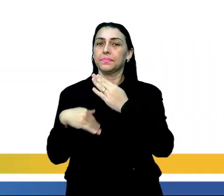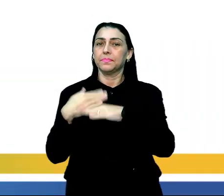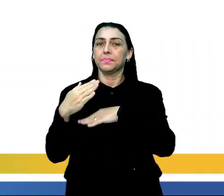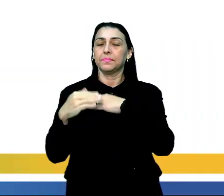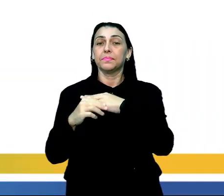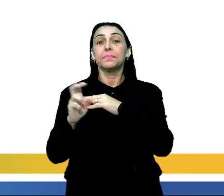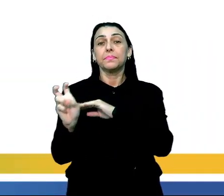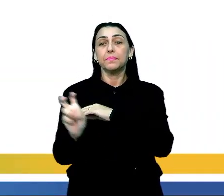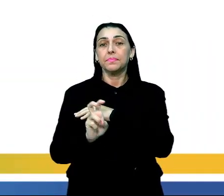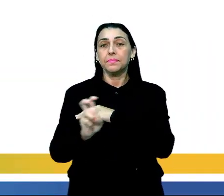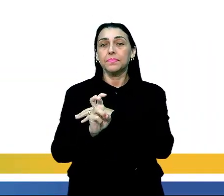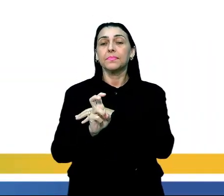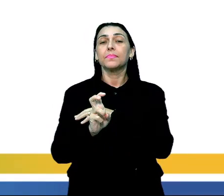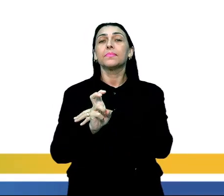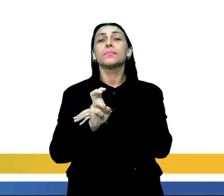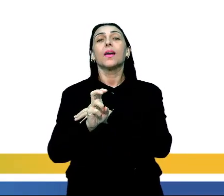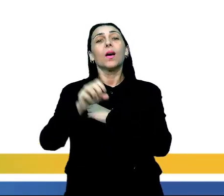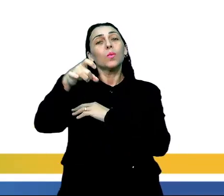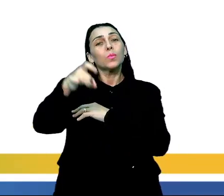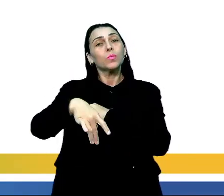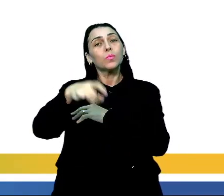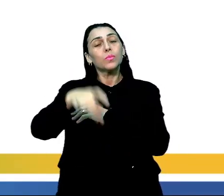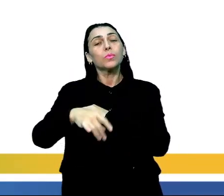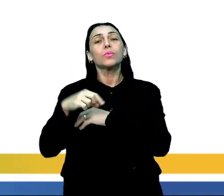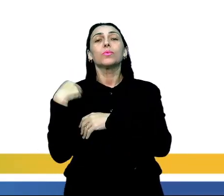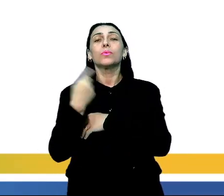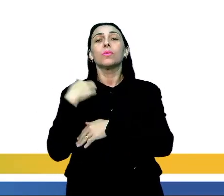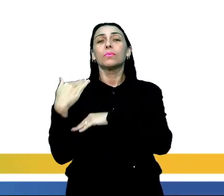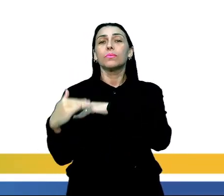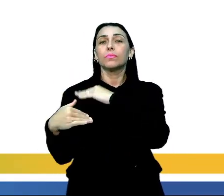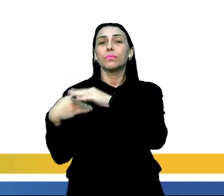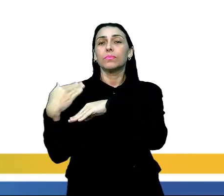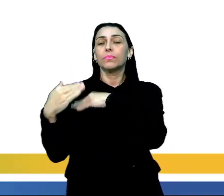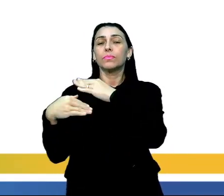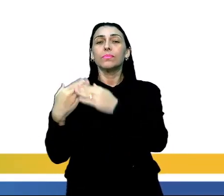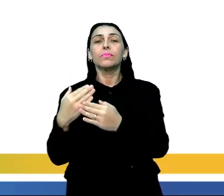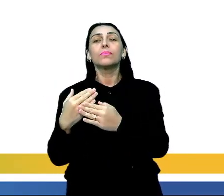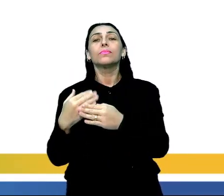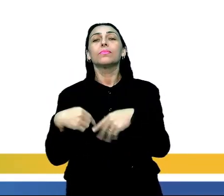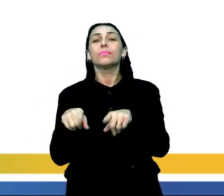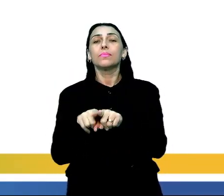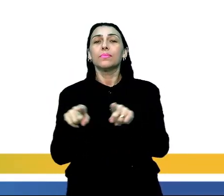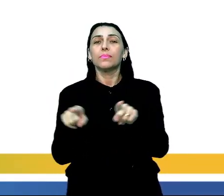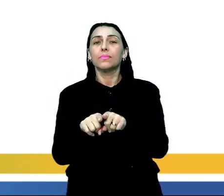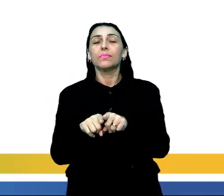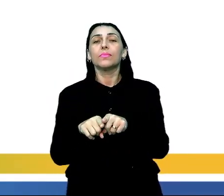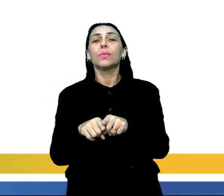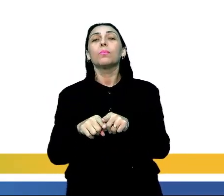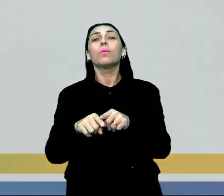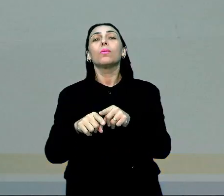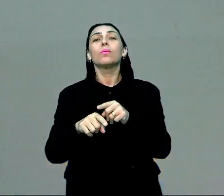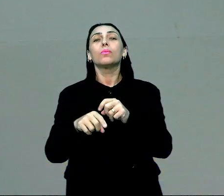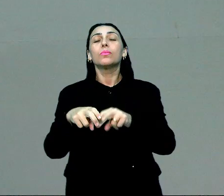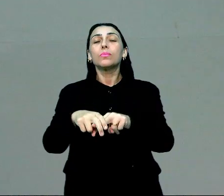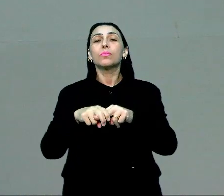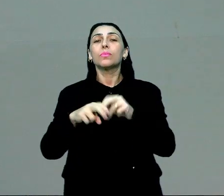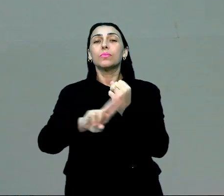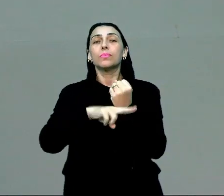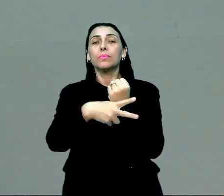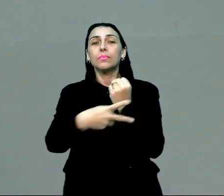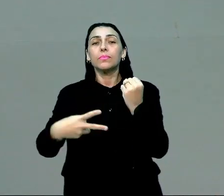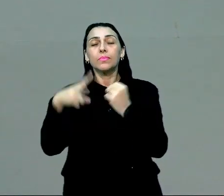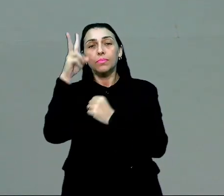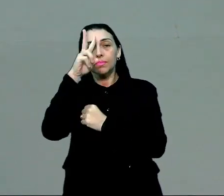Desenvolvimento, parte 5. Essa é a última parte do nosso desenvolvimento e é o desenvolvimento por causa e consequência. Lembrando